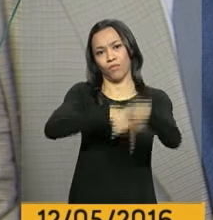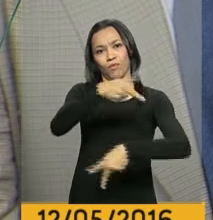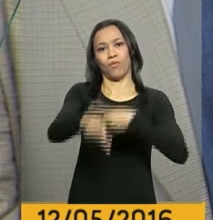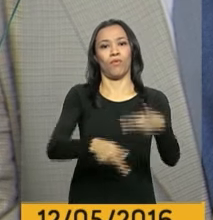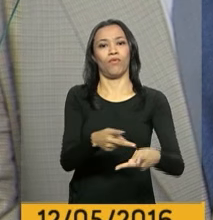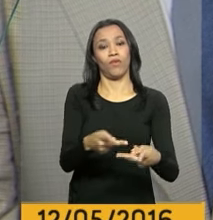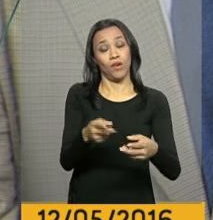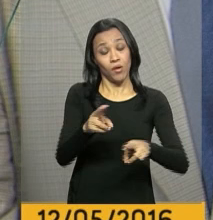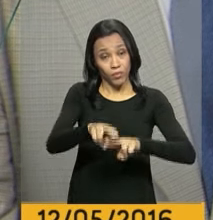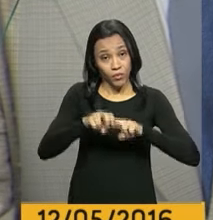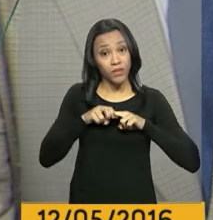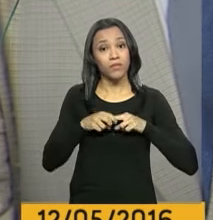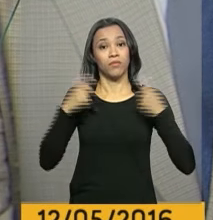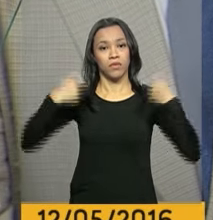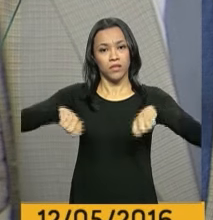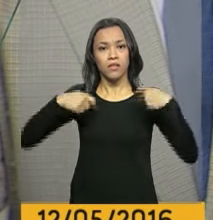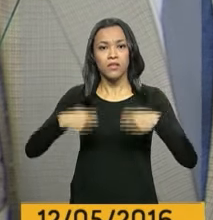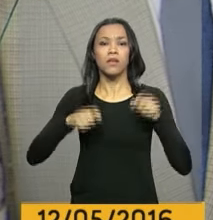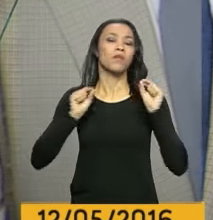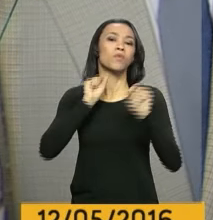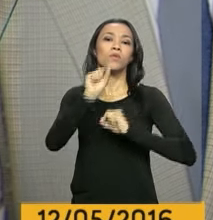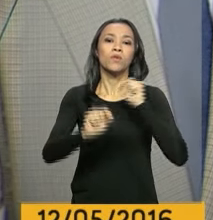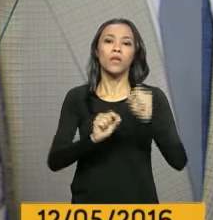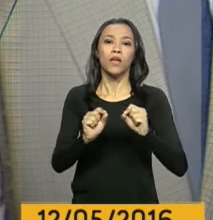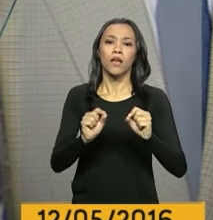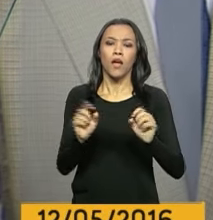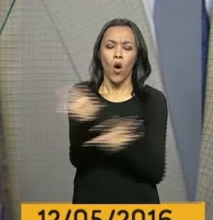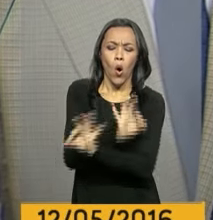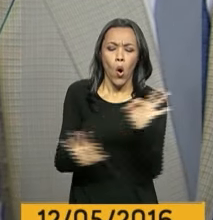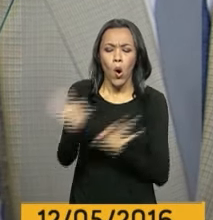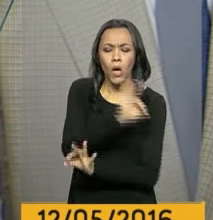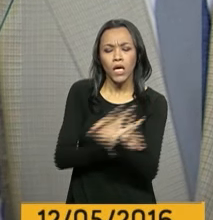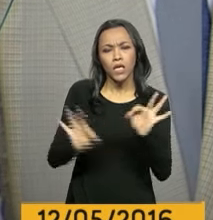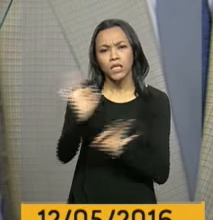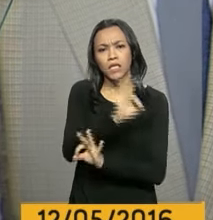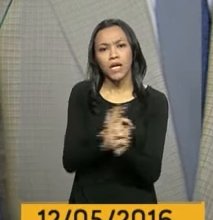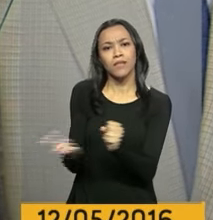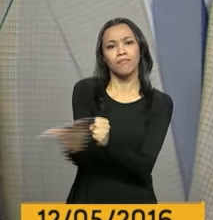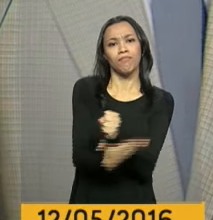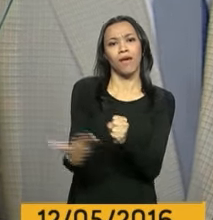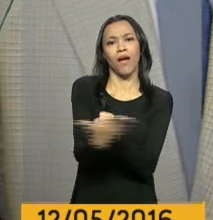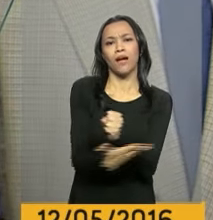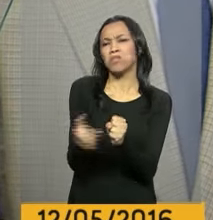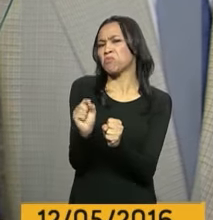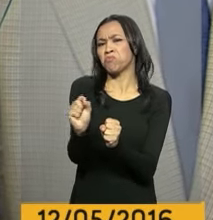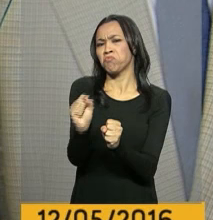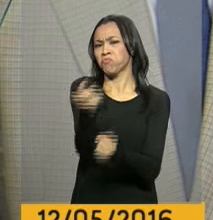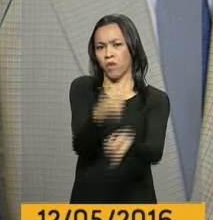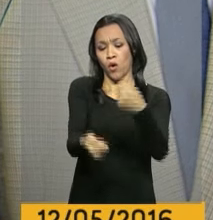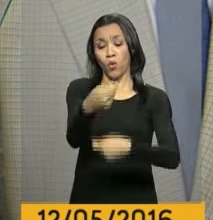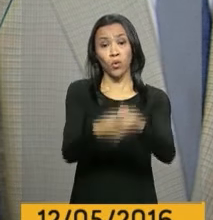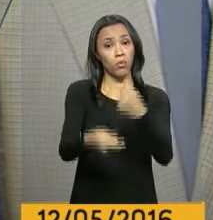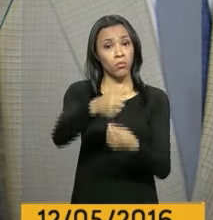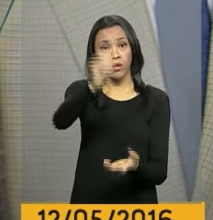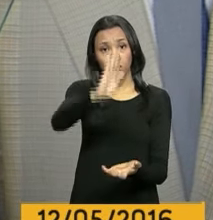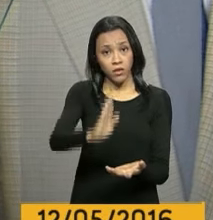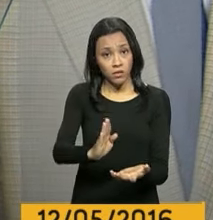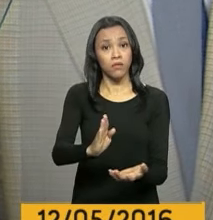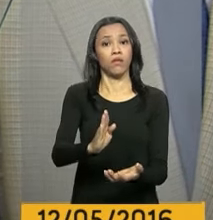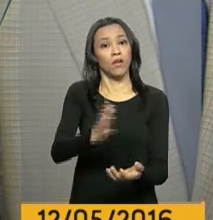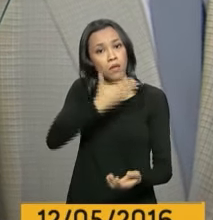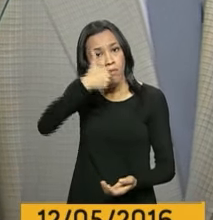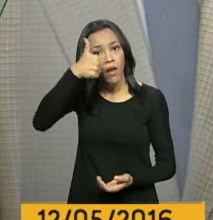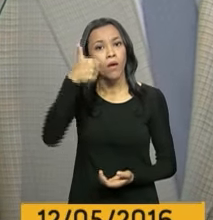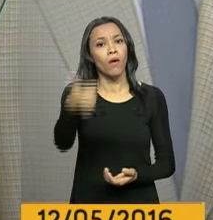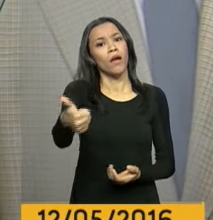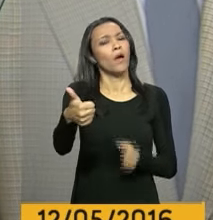imprescindível reconstruirmos os fundamentos da economia brasileira e melhorarmos significativamente